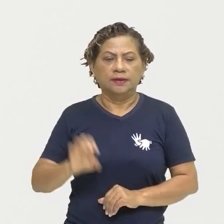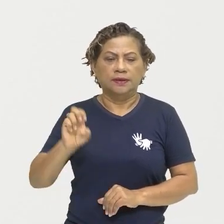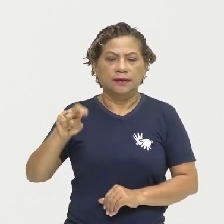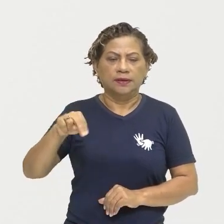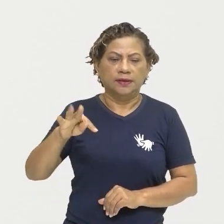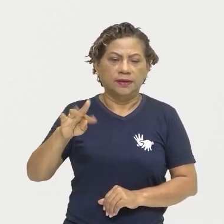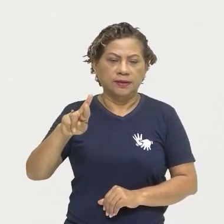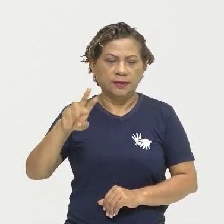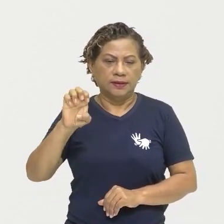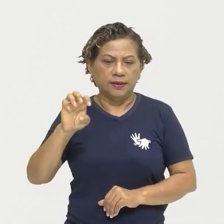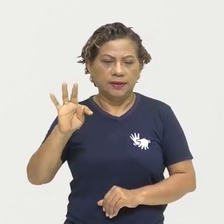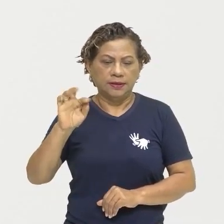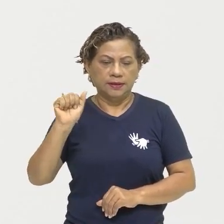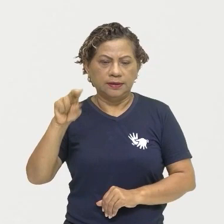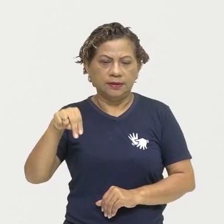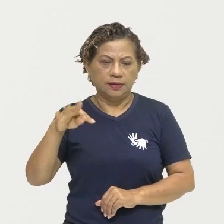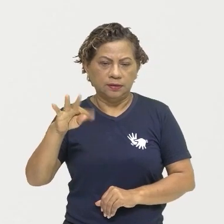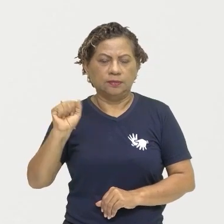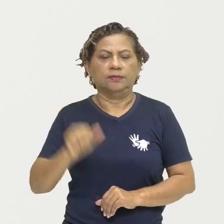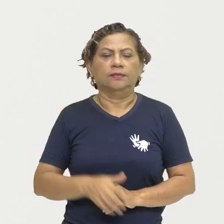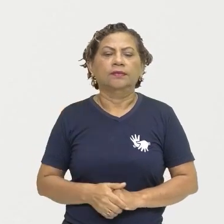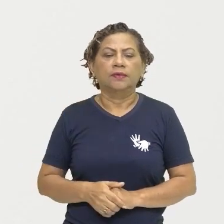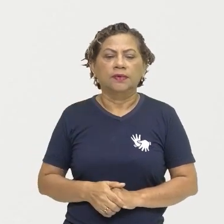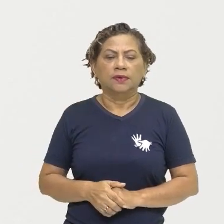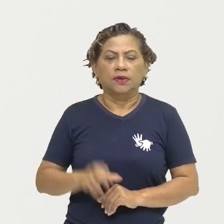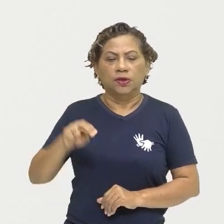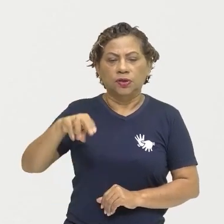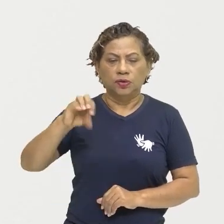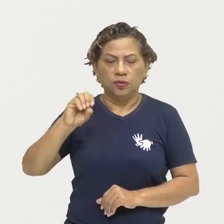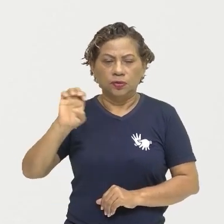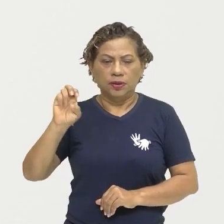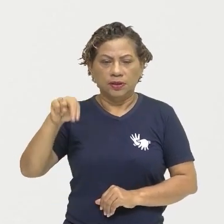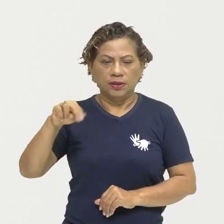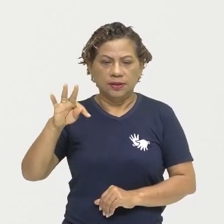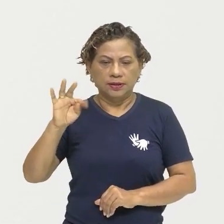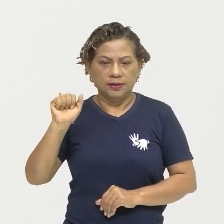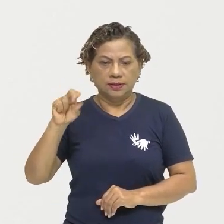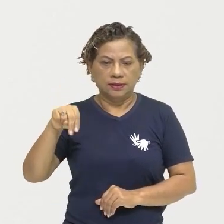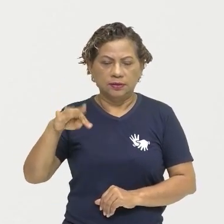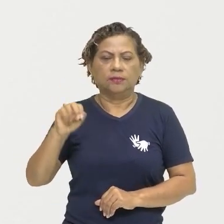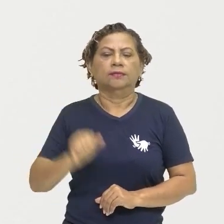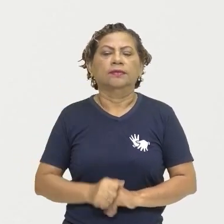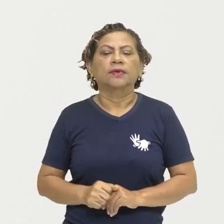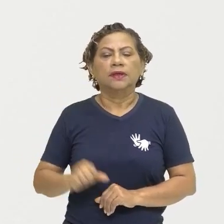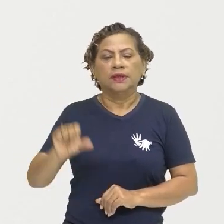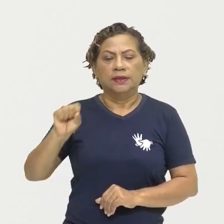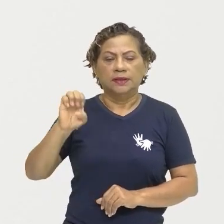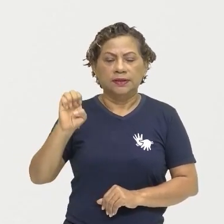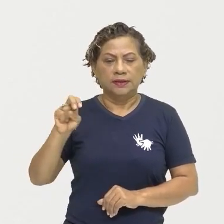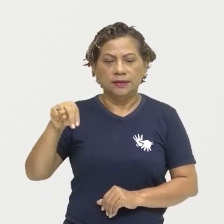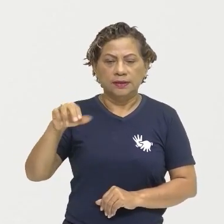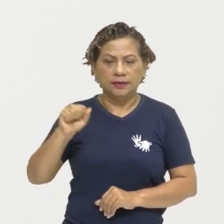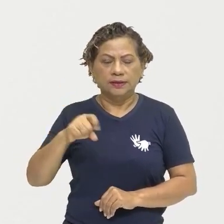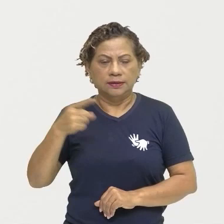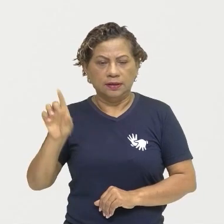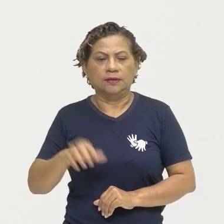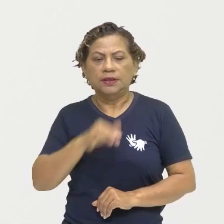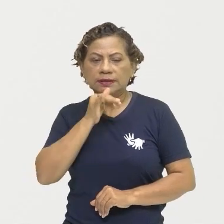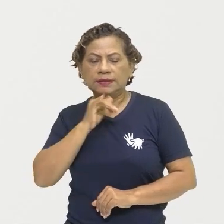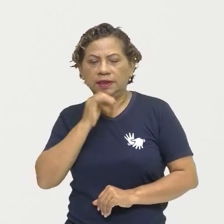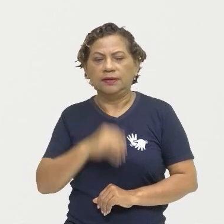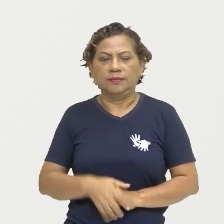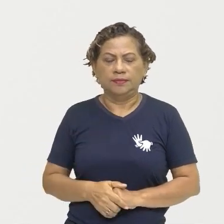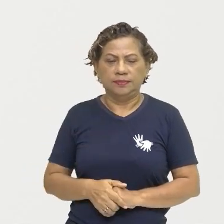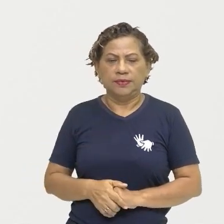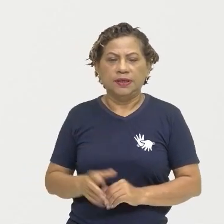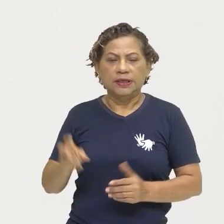todavia, entretanto, no entanto, senão, etc. Saiu cedo,